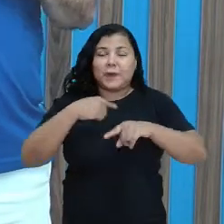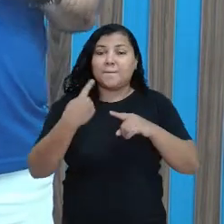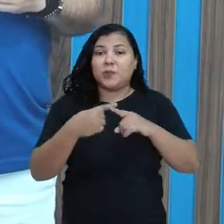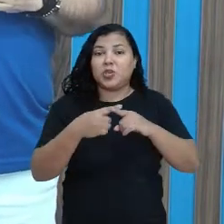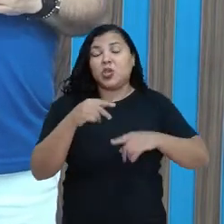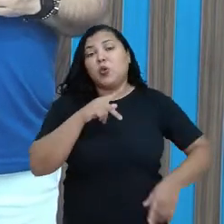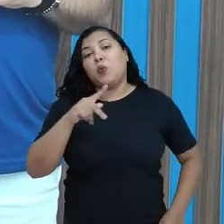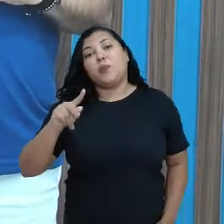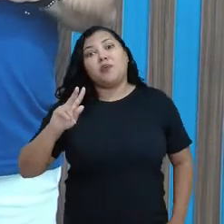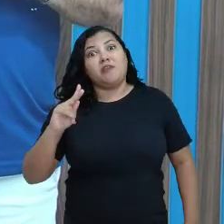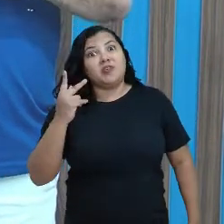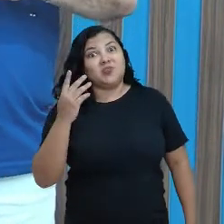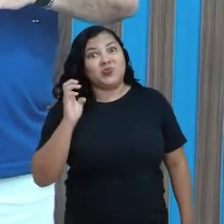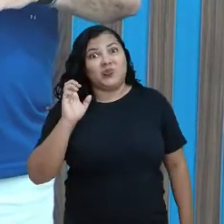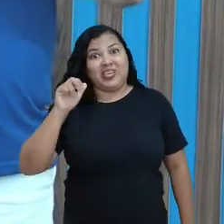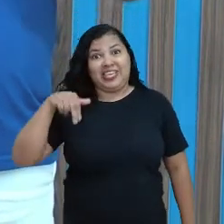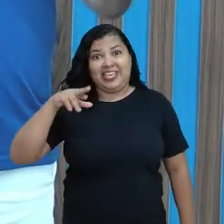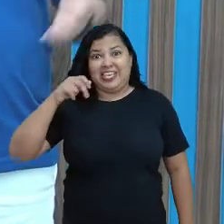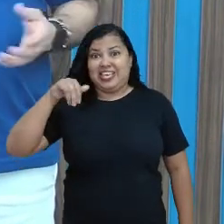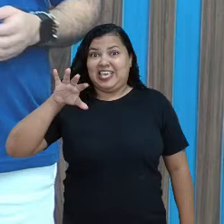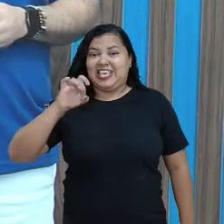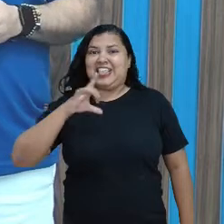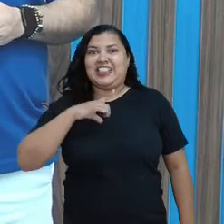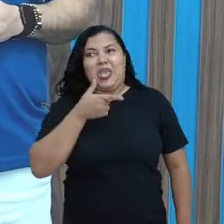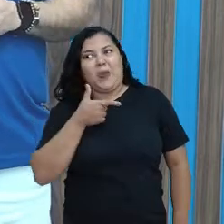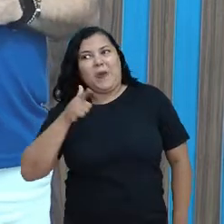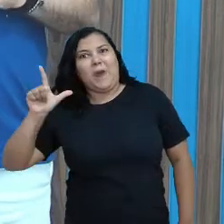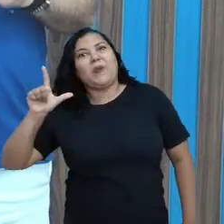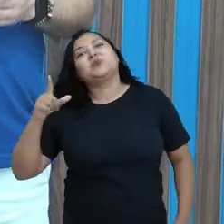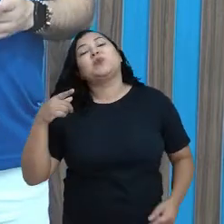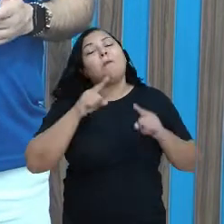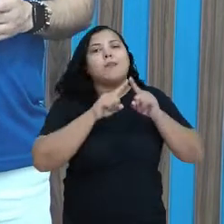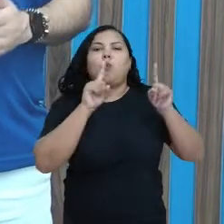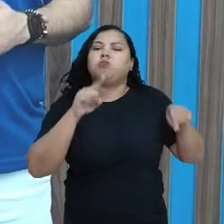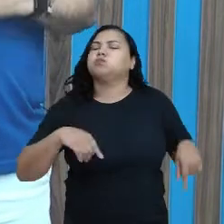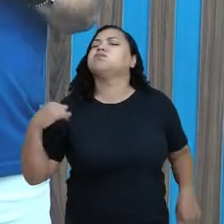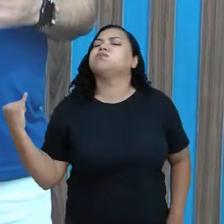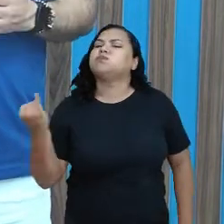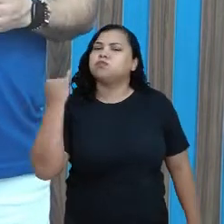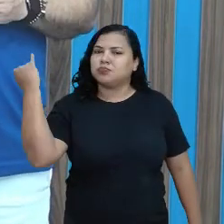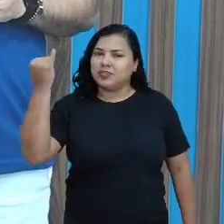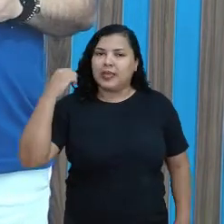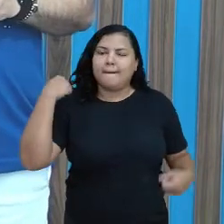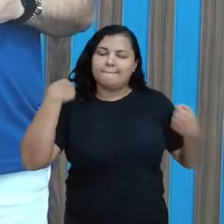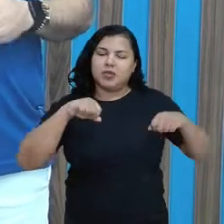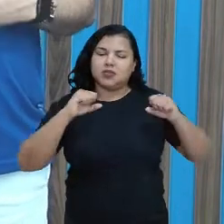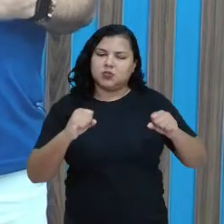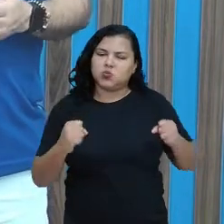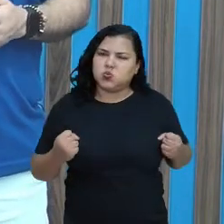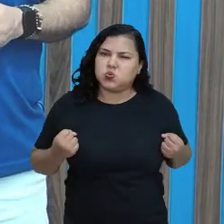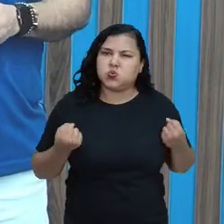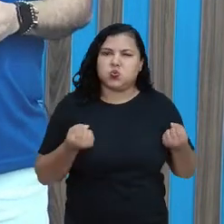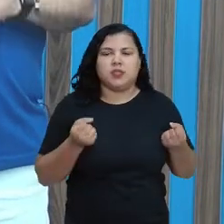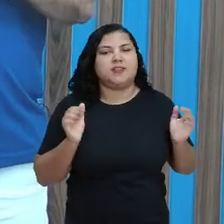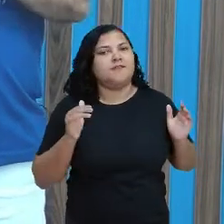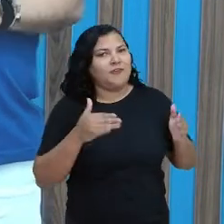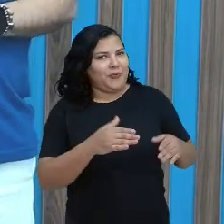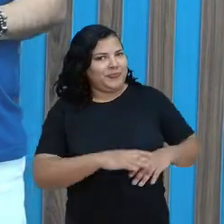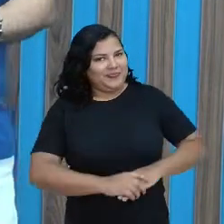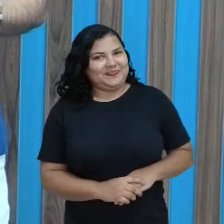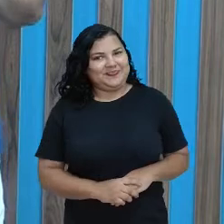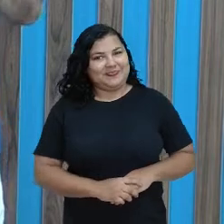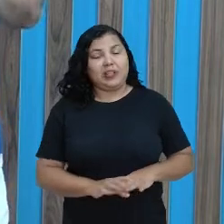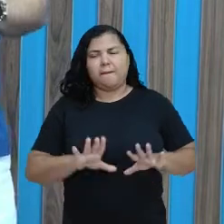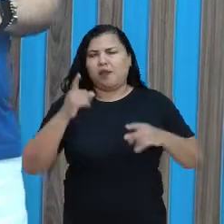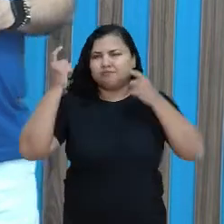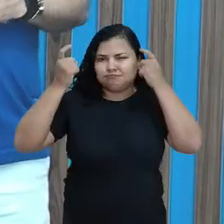ele foi incumbido de uma outra missão, né, uma missão muito importante. Ele vai ter que se dedicar um pouco a essa missão. Mas não se